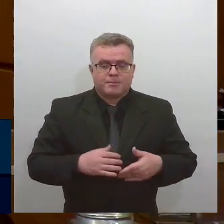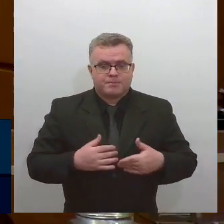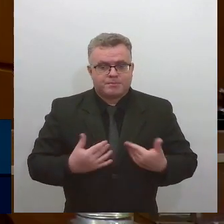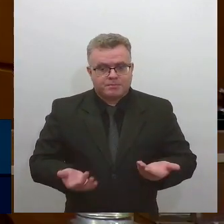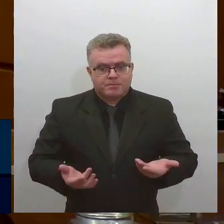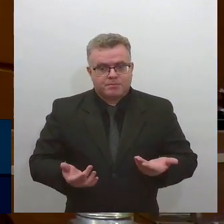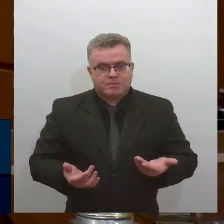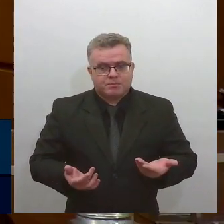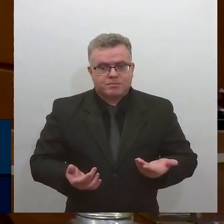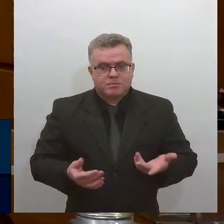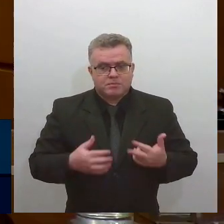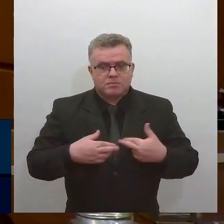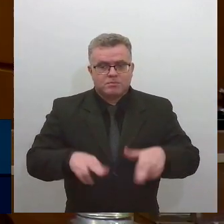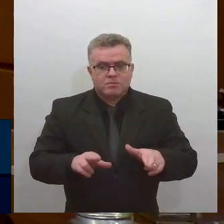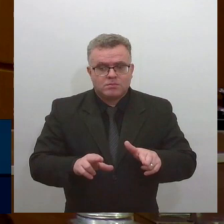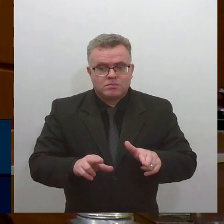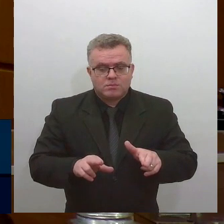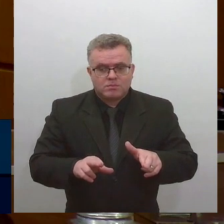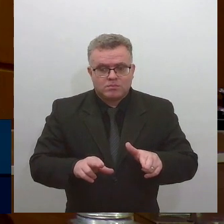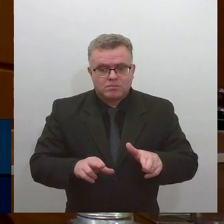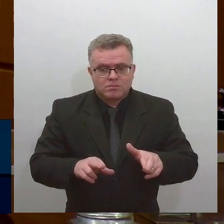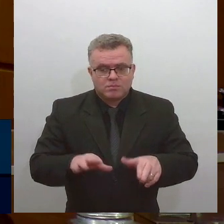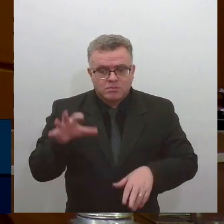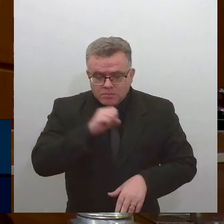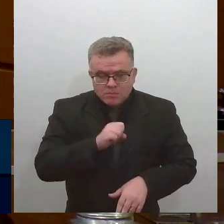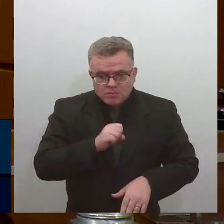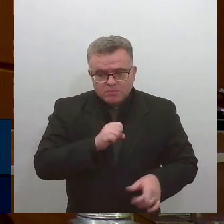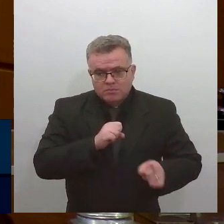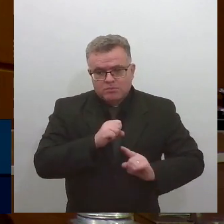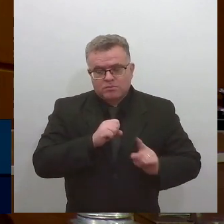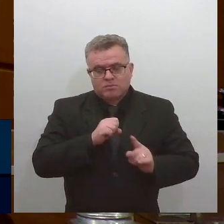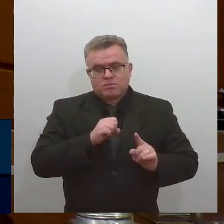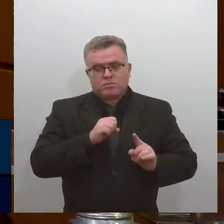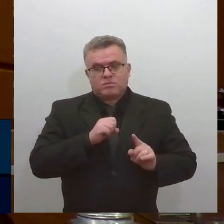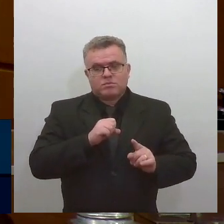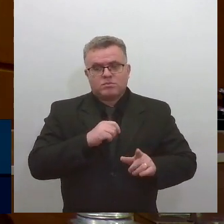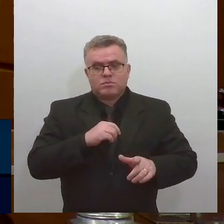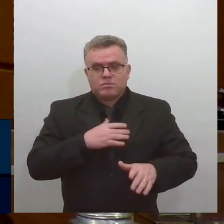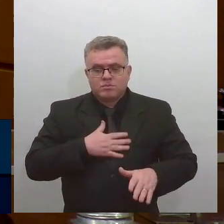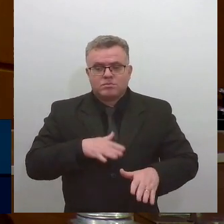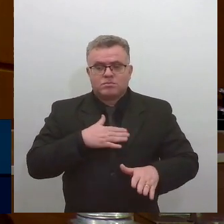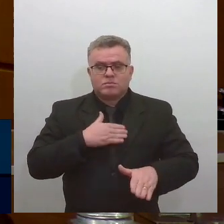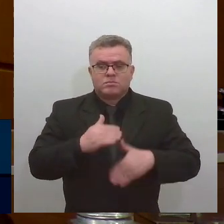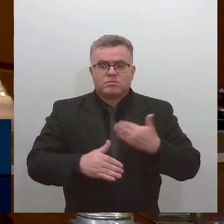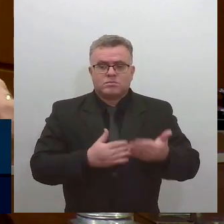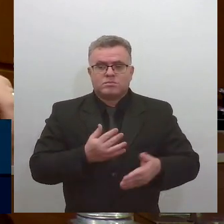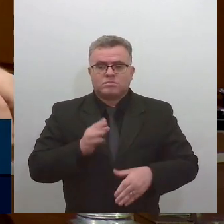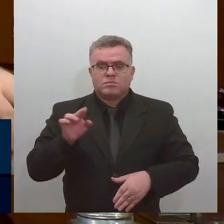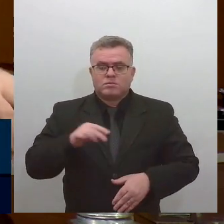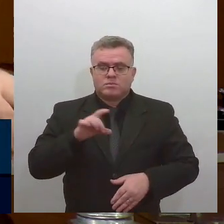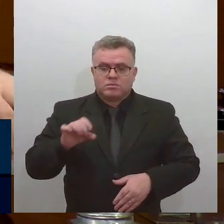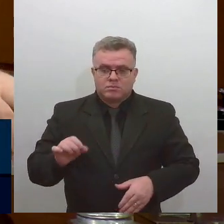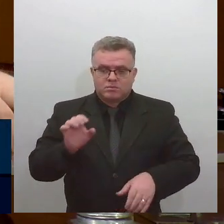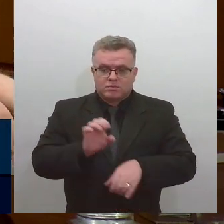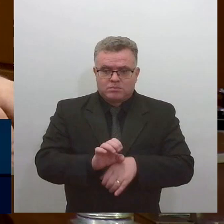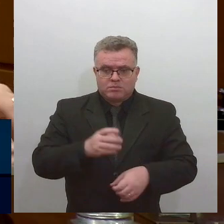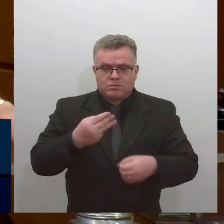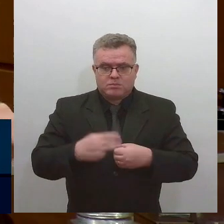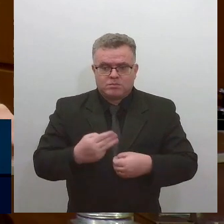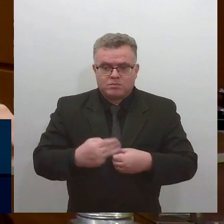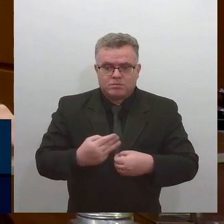outra né não basta também a união o estado ou o município simplesmente colocar o recurso para